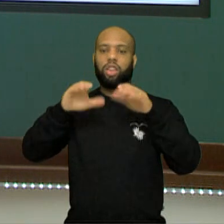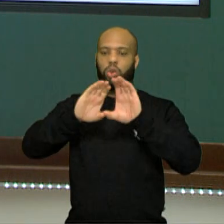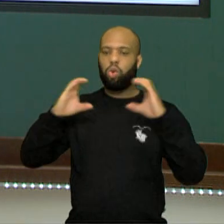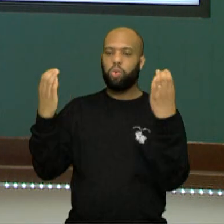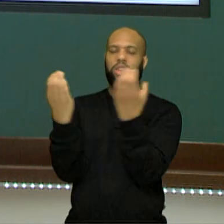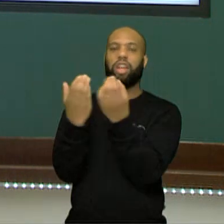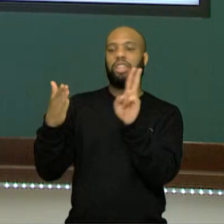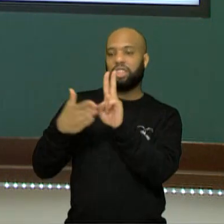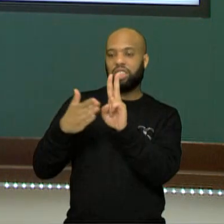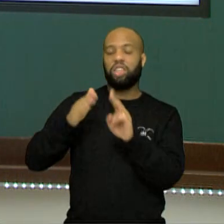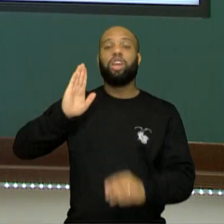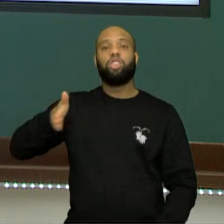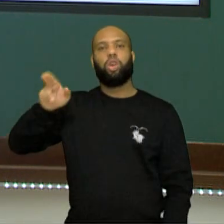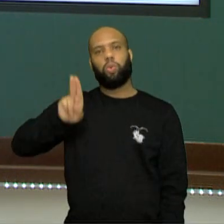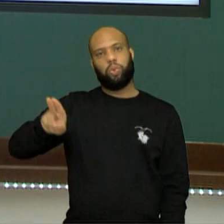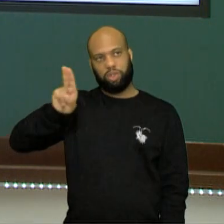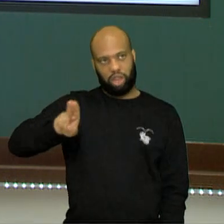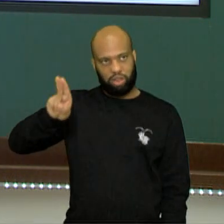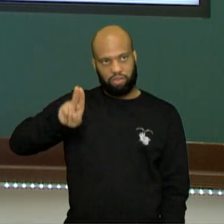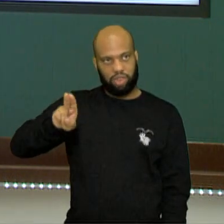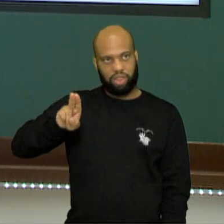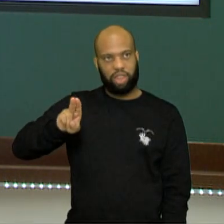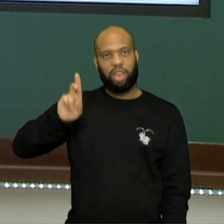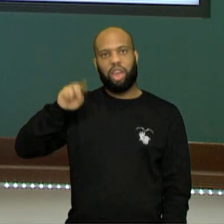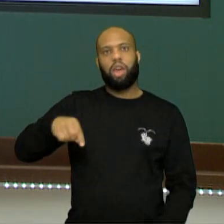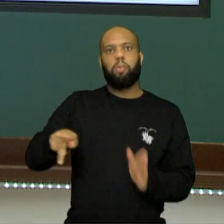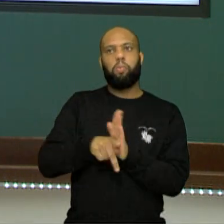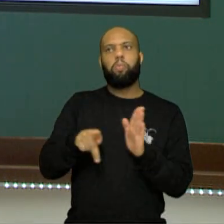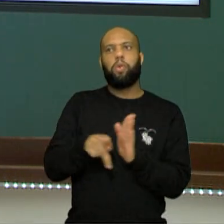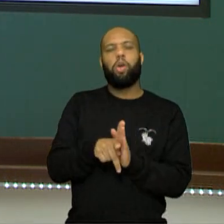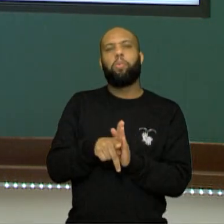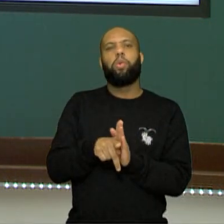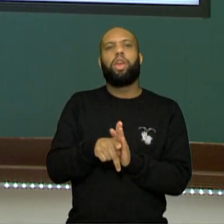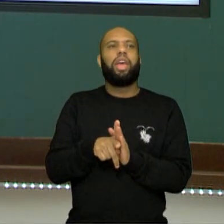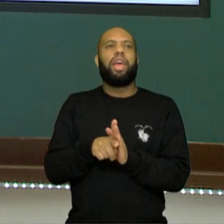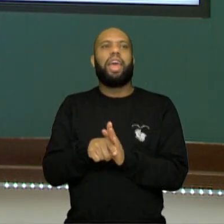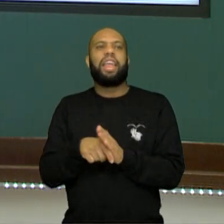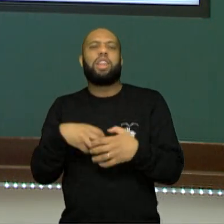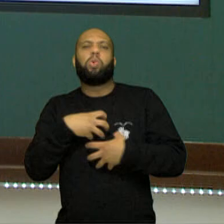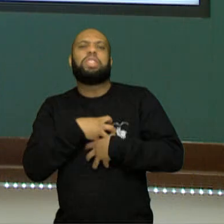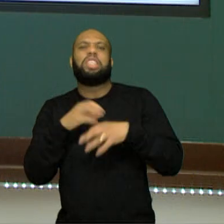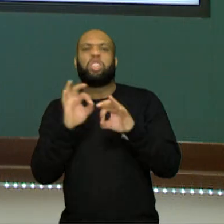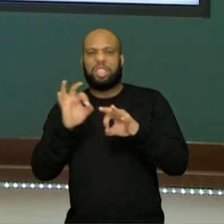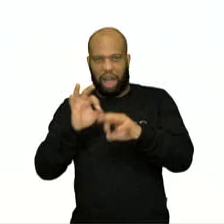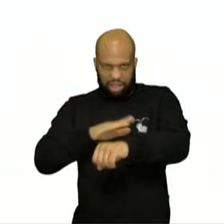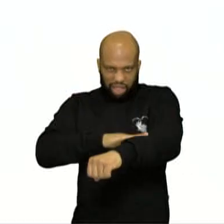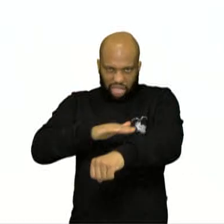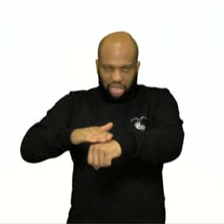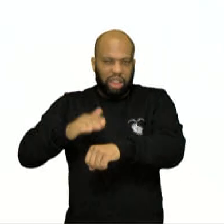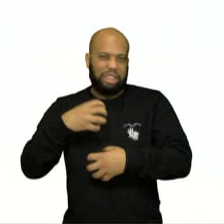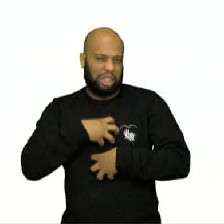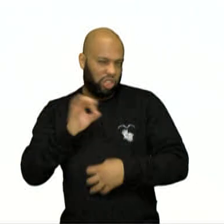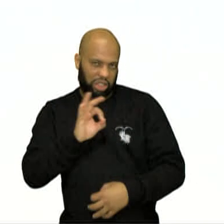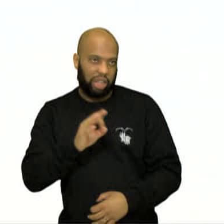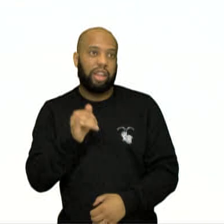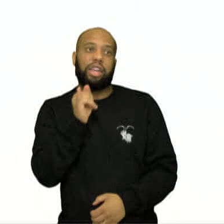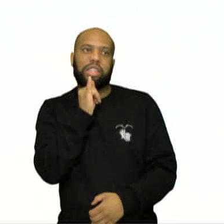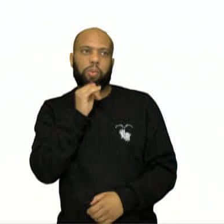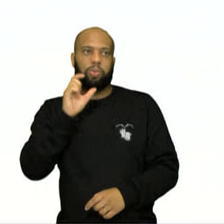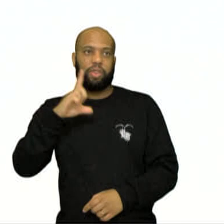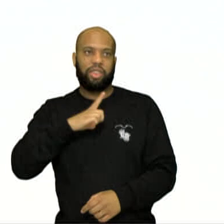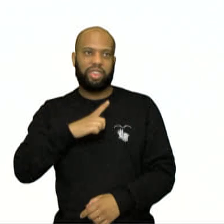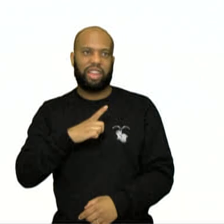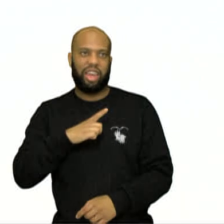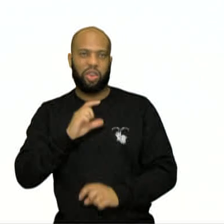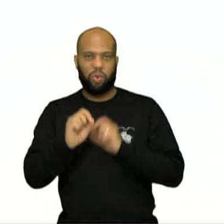uso dela como anestésico, digamos assim, tá? Como que funcionava? Eles passavam, então, a